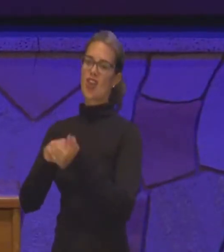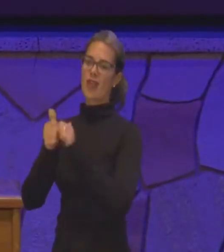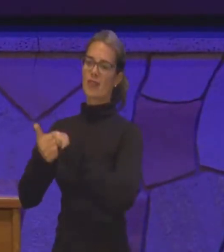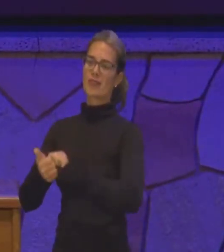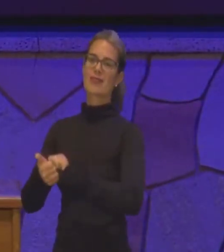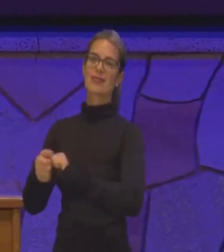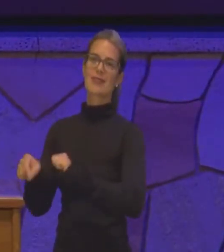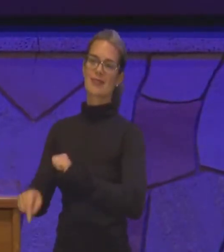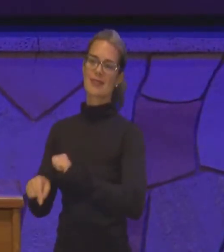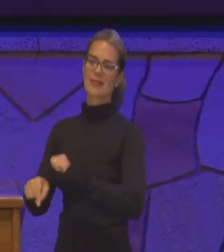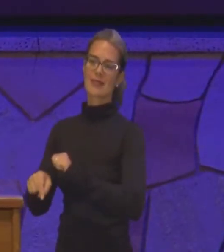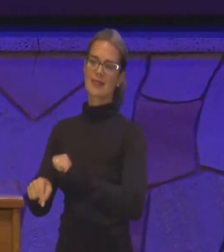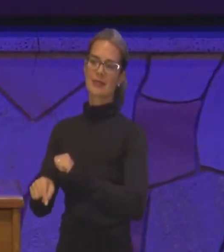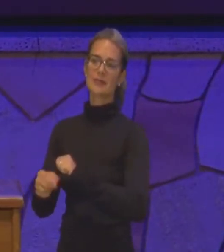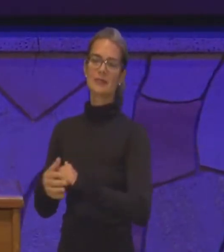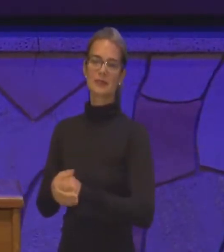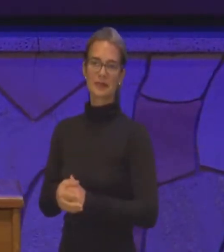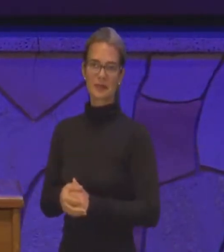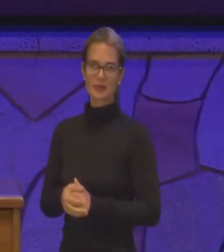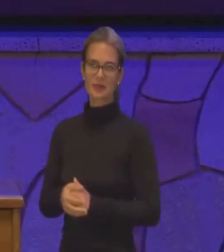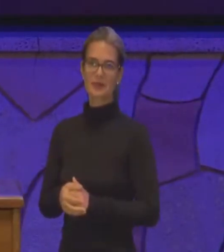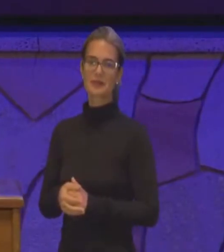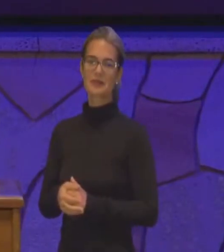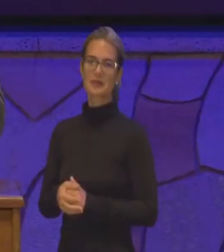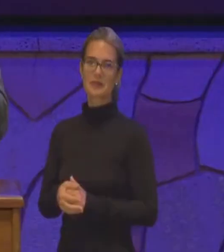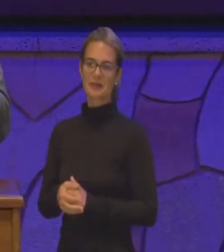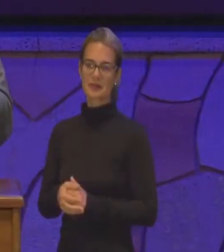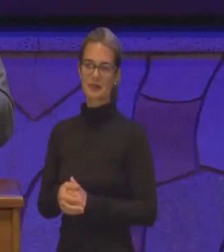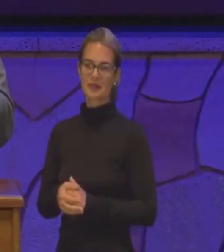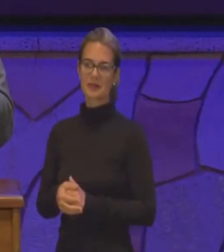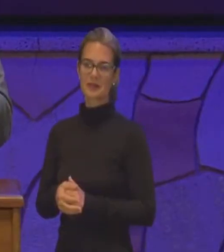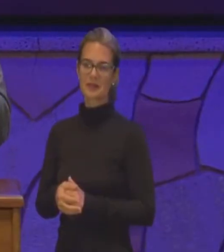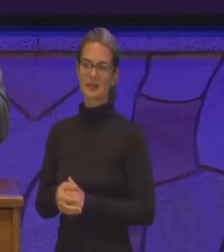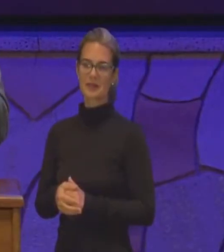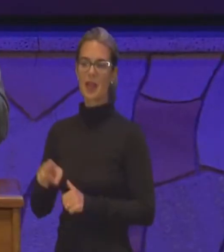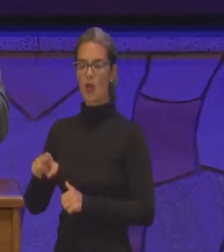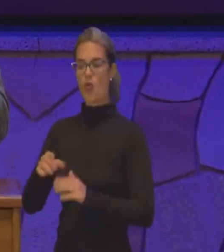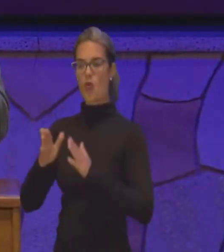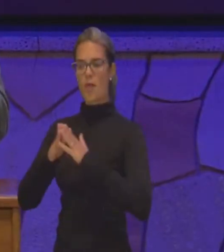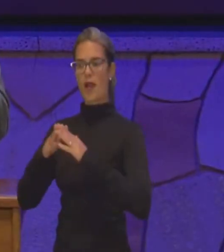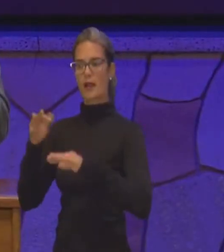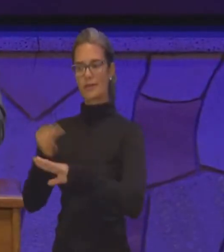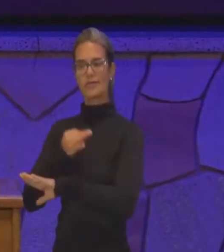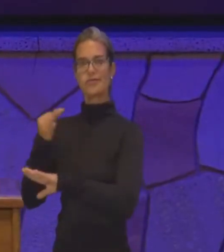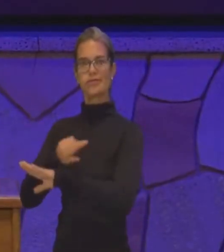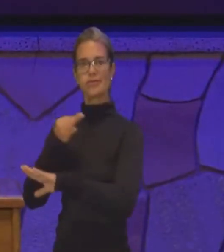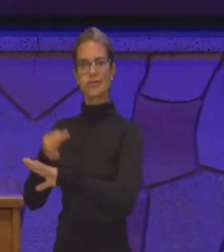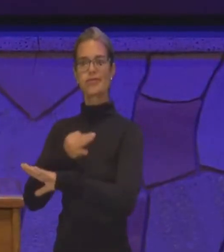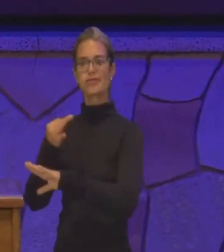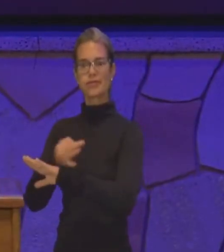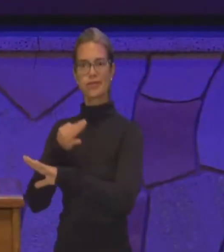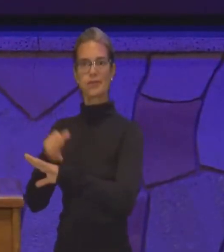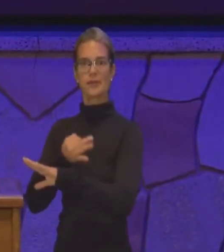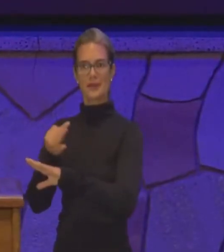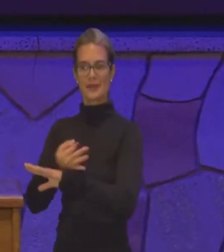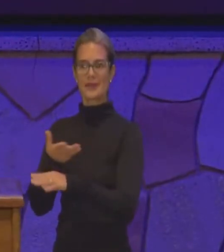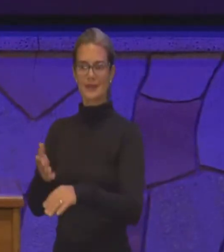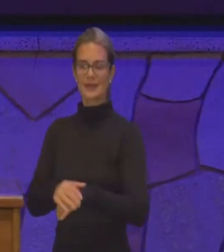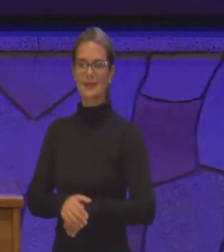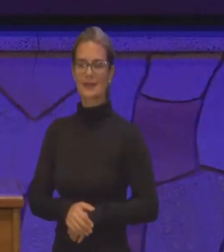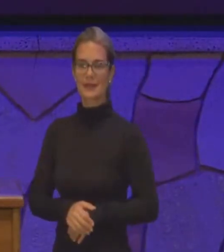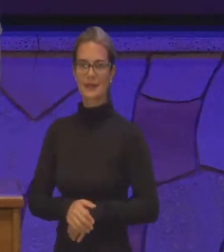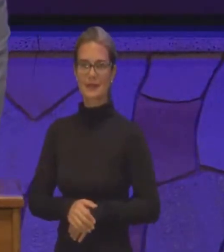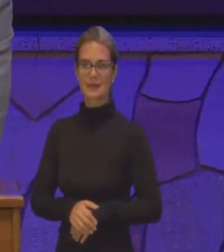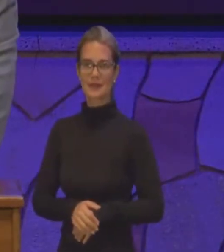casas, ou as únicas casas que sobreviveram a toda a perseguição. A igreja por 300 anos sobreviveu